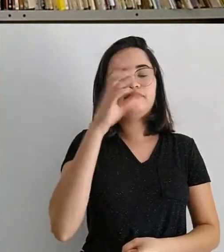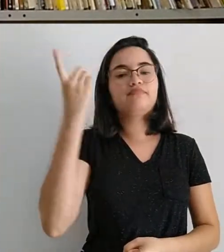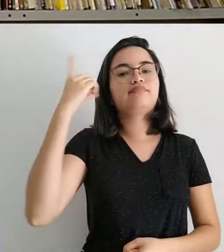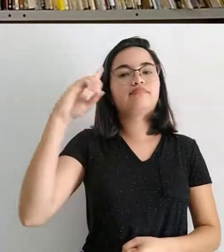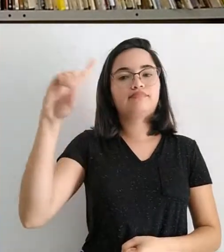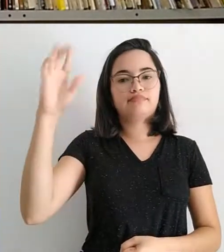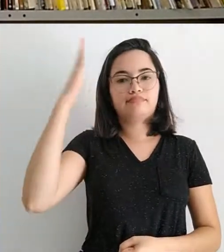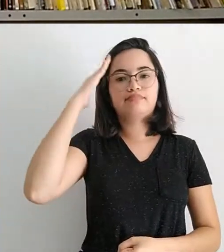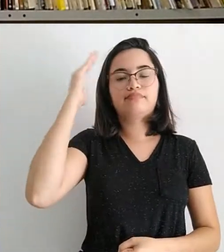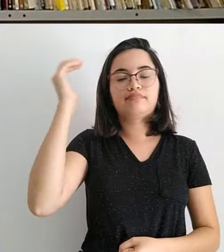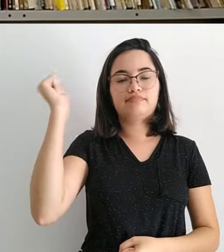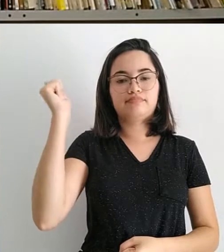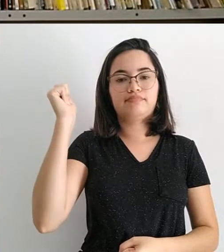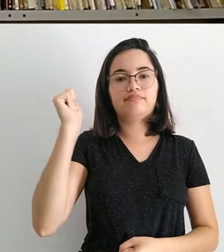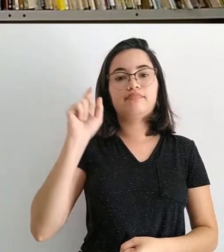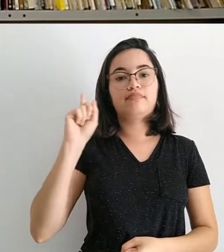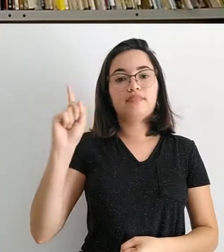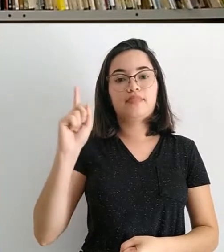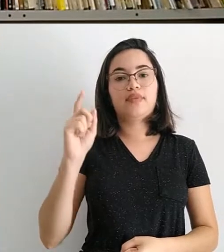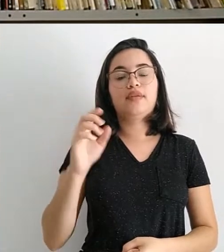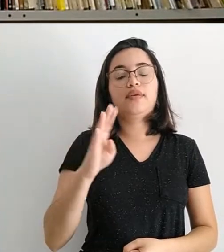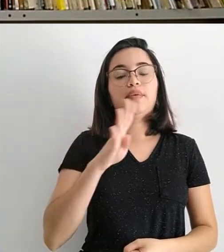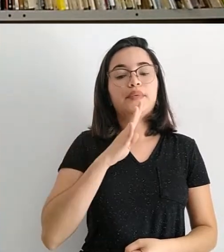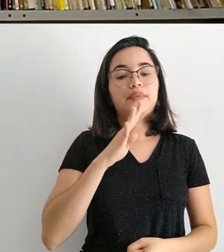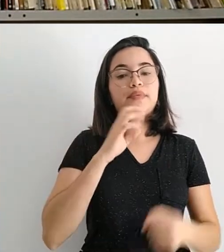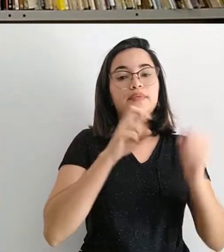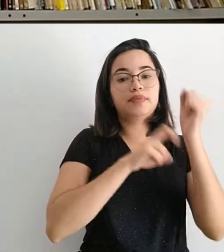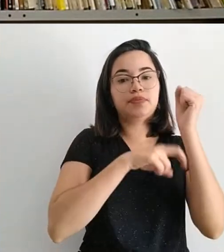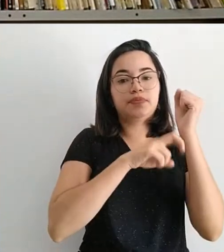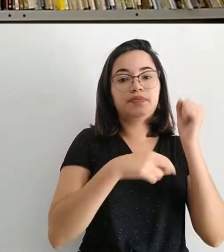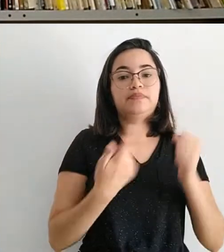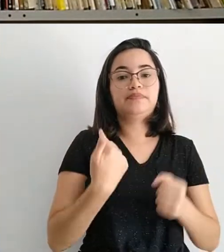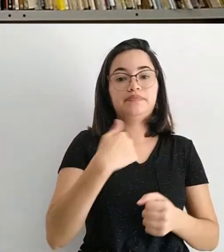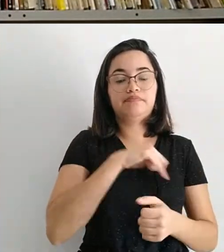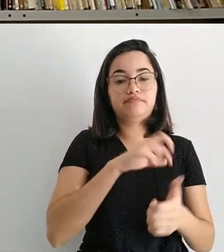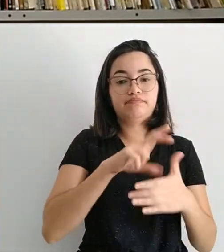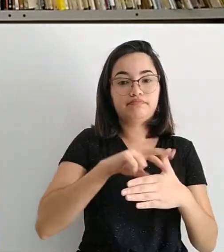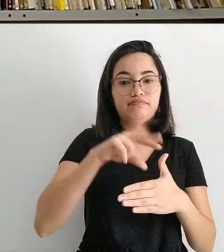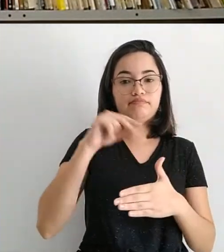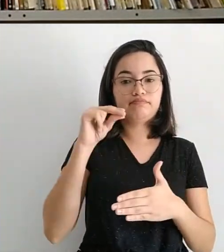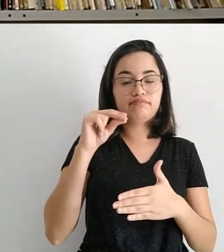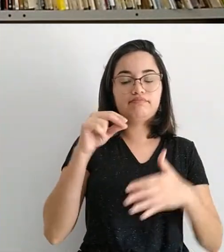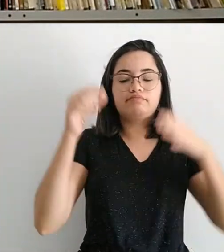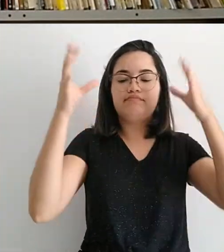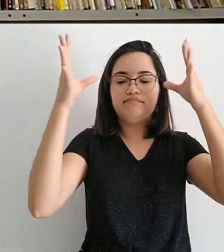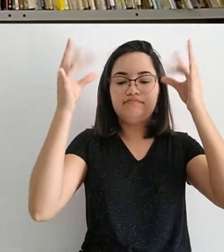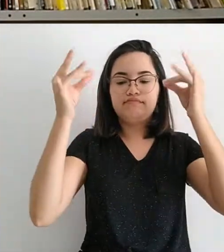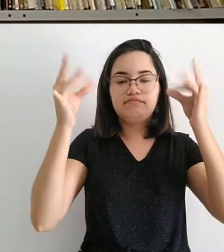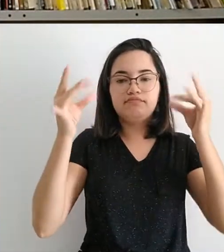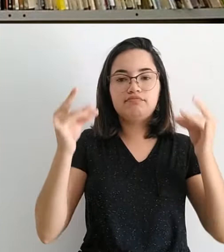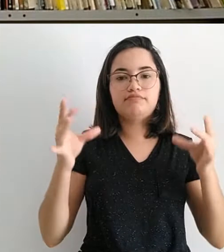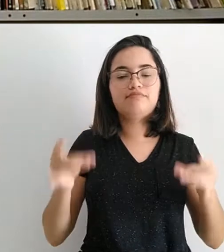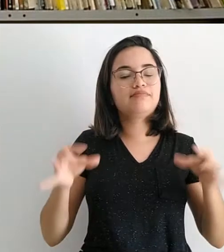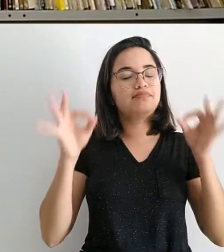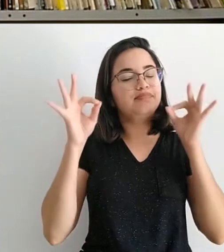história, Deus sabe. Ele conhece os segredos da nossa alma, os detalhes